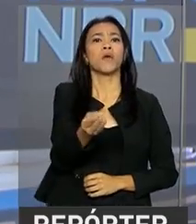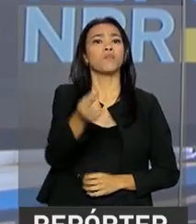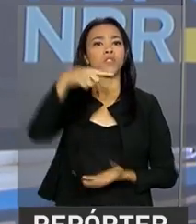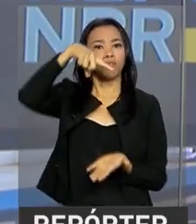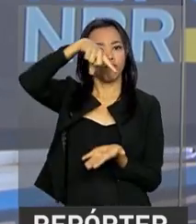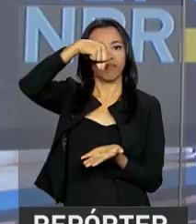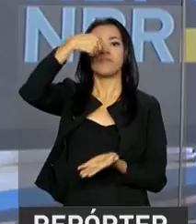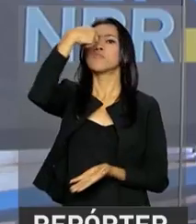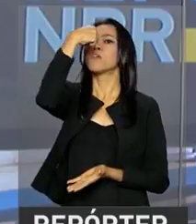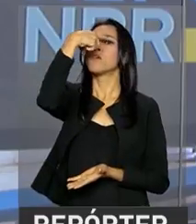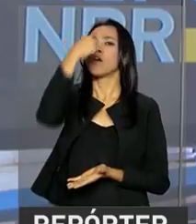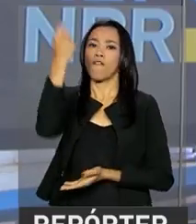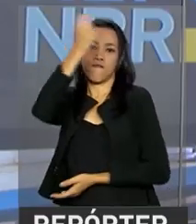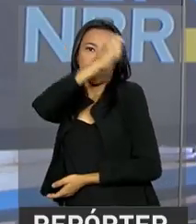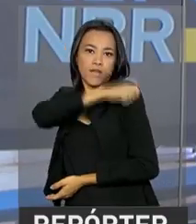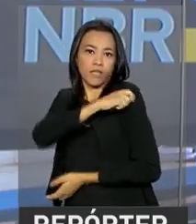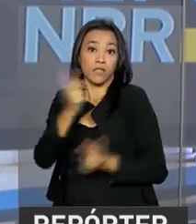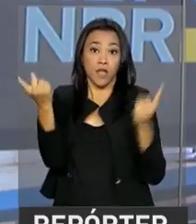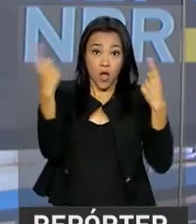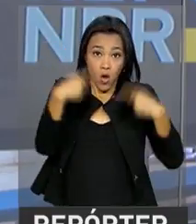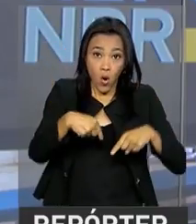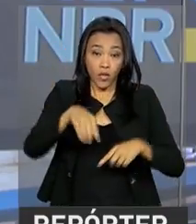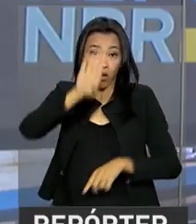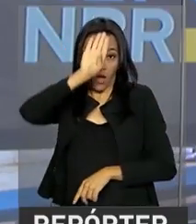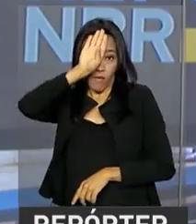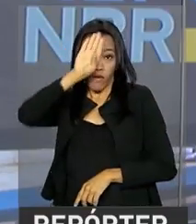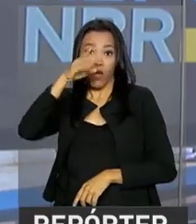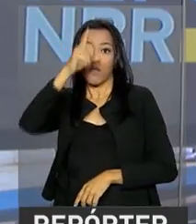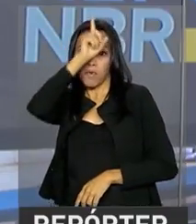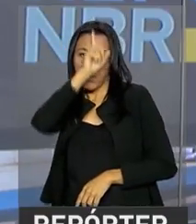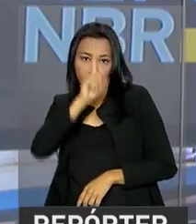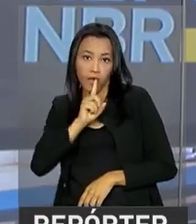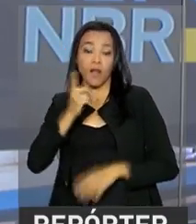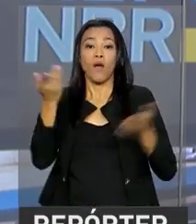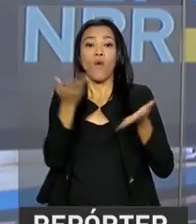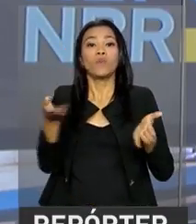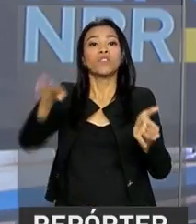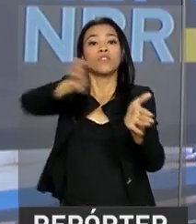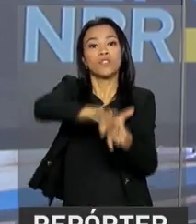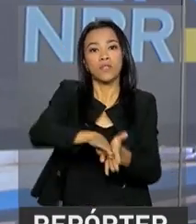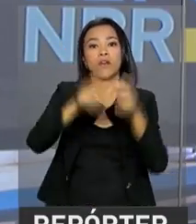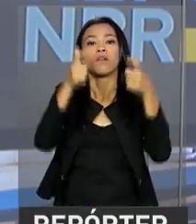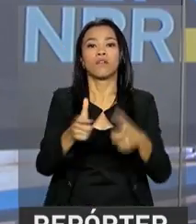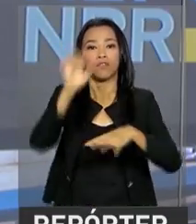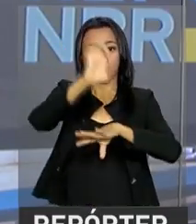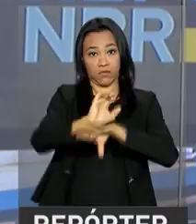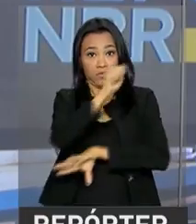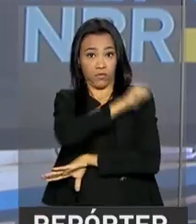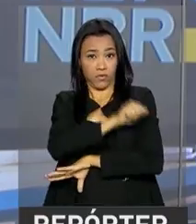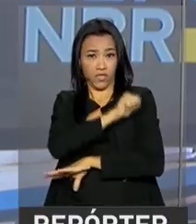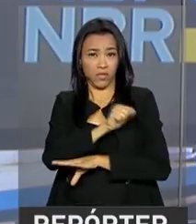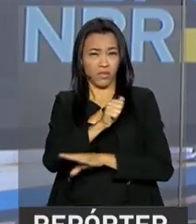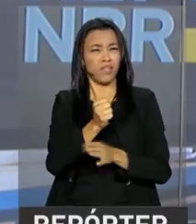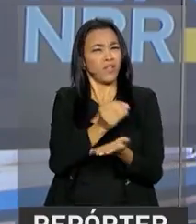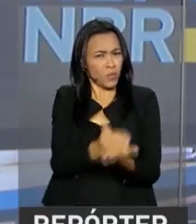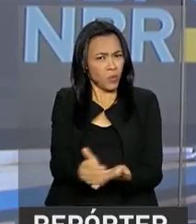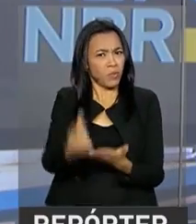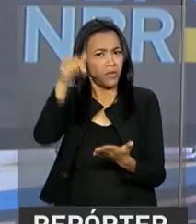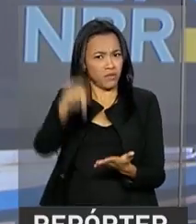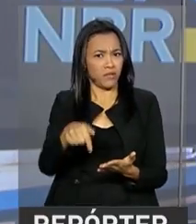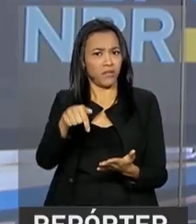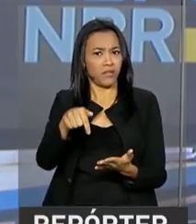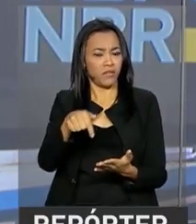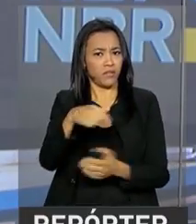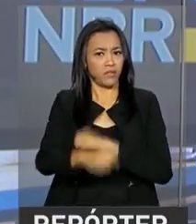vacina contra a febre amarela chegam hoje ao Rio de Janeiro desde o início do ano o ministério